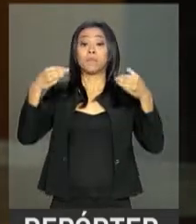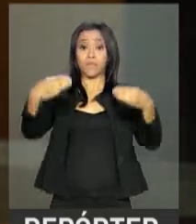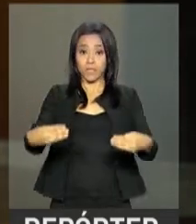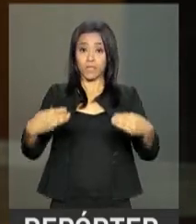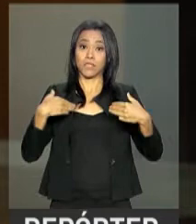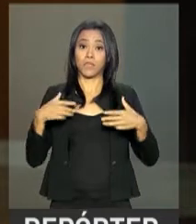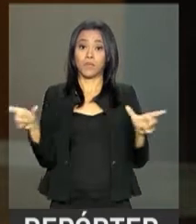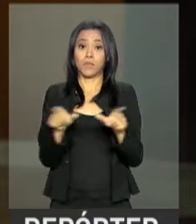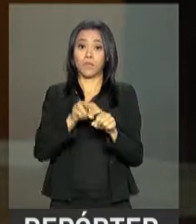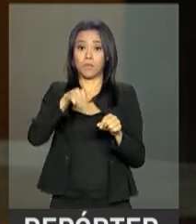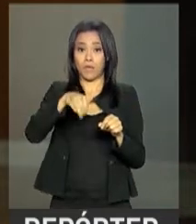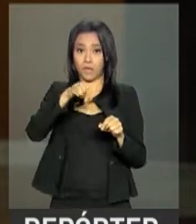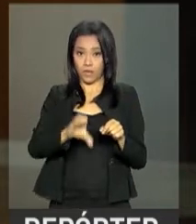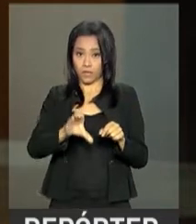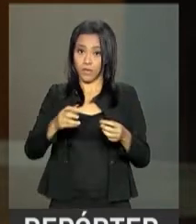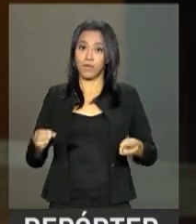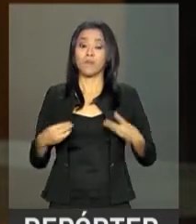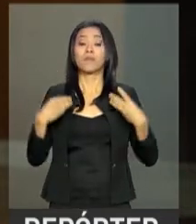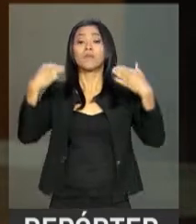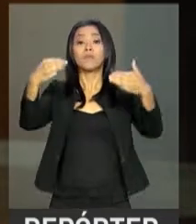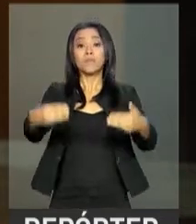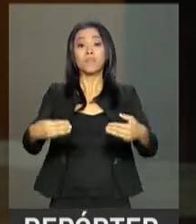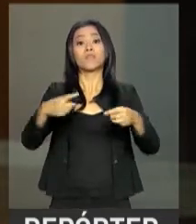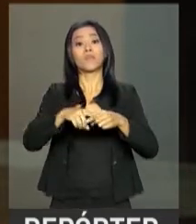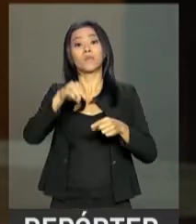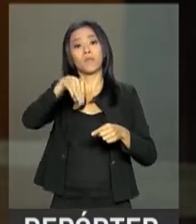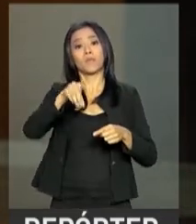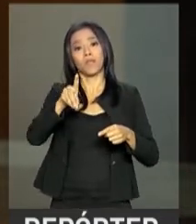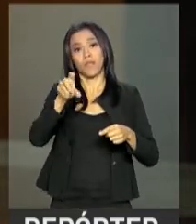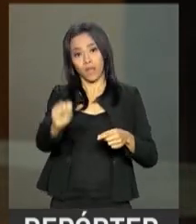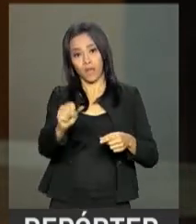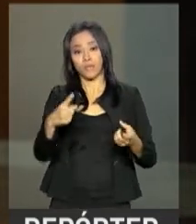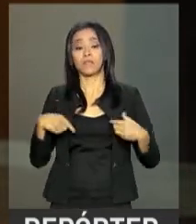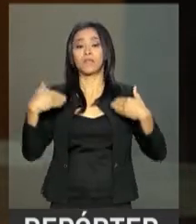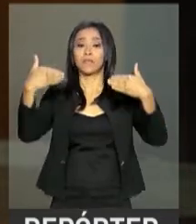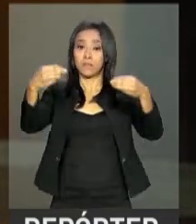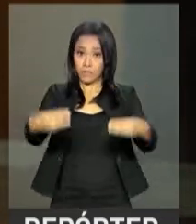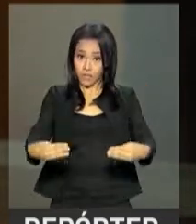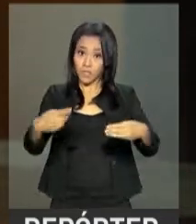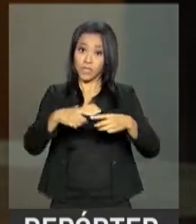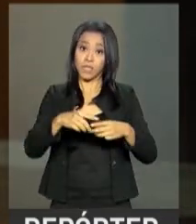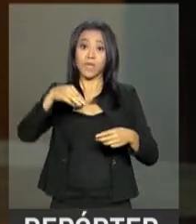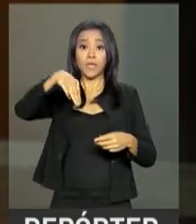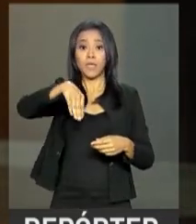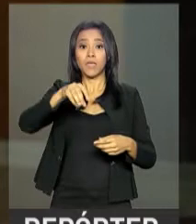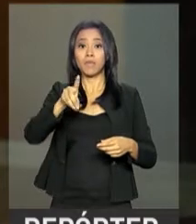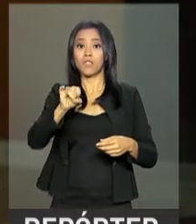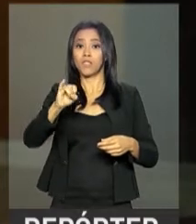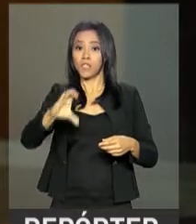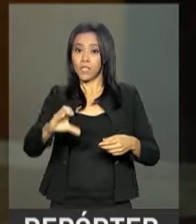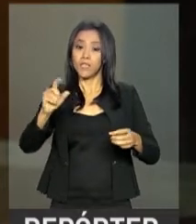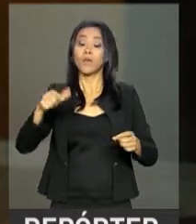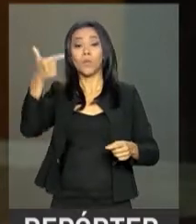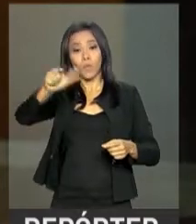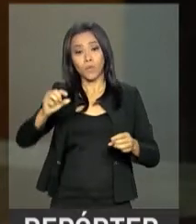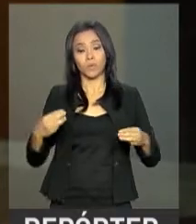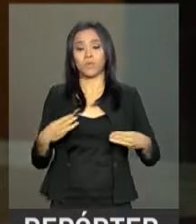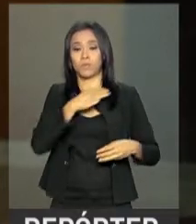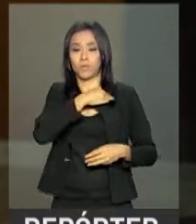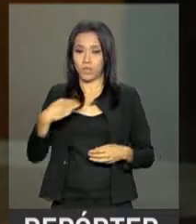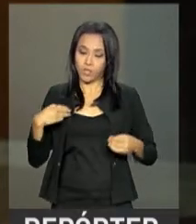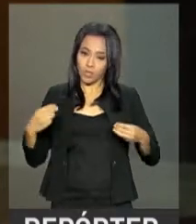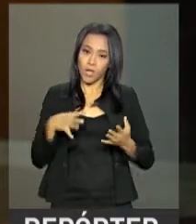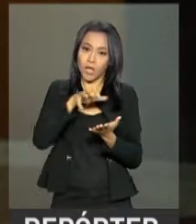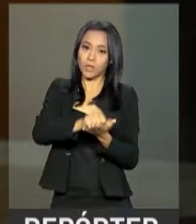educação alberto beltrame o mds marcos jorge e midic moreira franco assumiu o ministério de